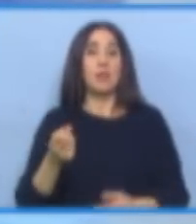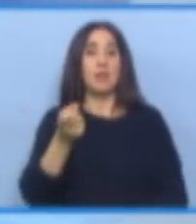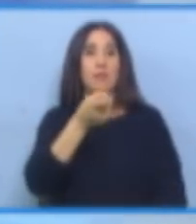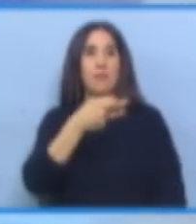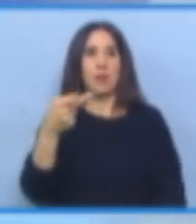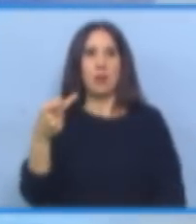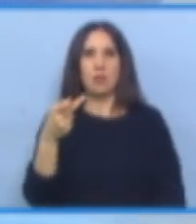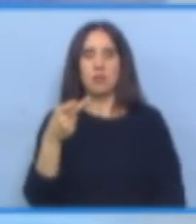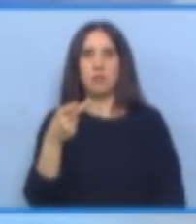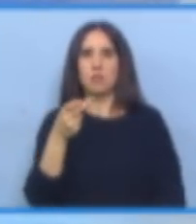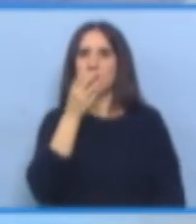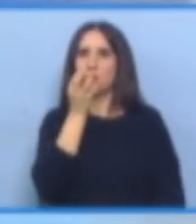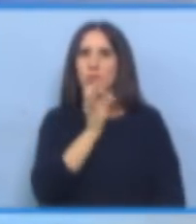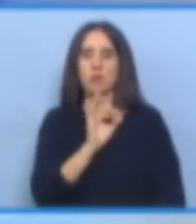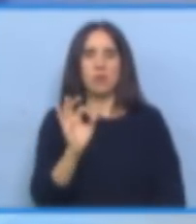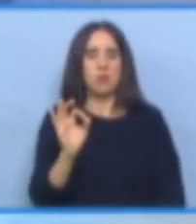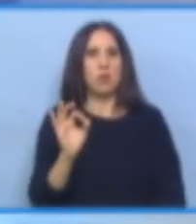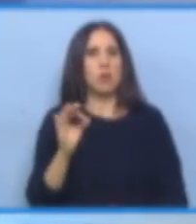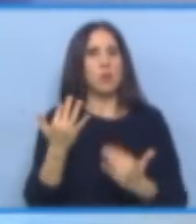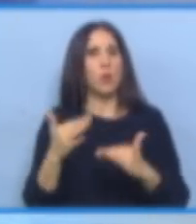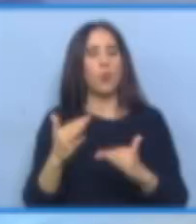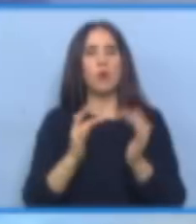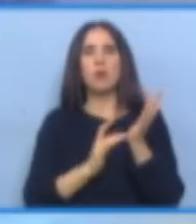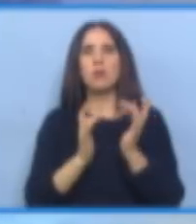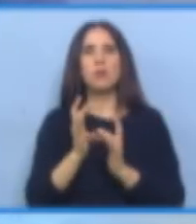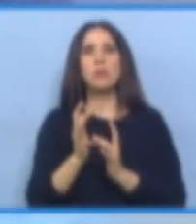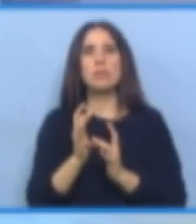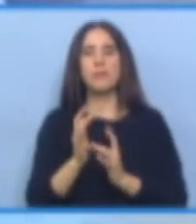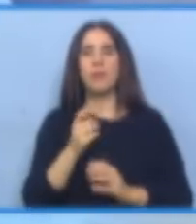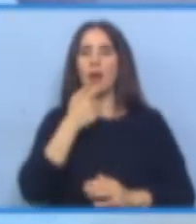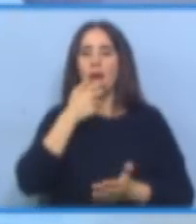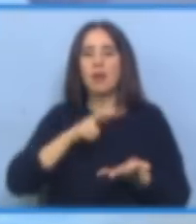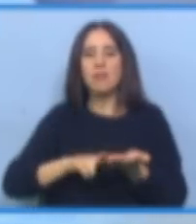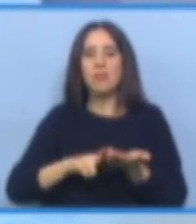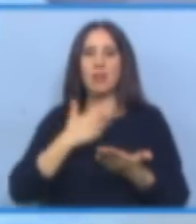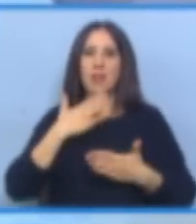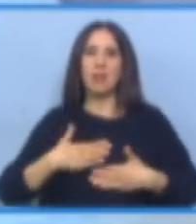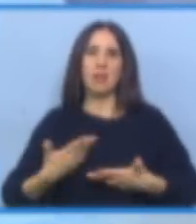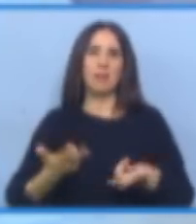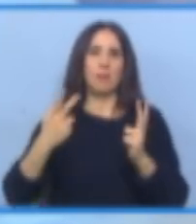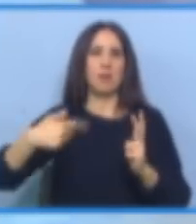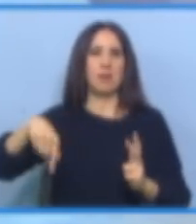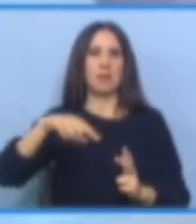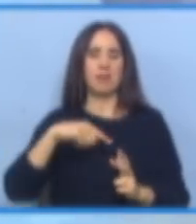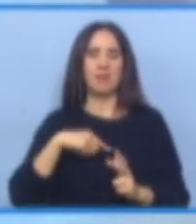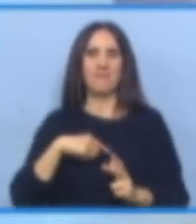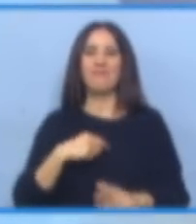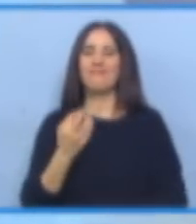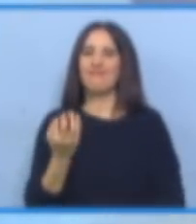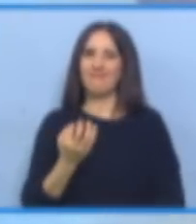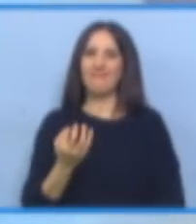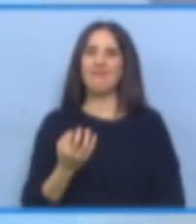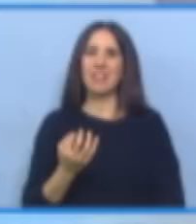frase espantosa e incrível de Jesus, só a verdade nos liberta, também é, digamos